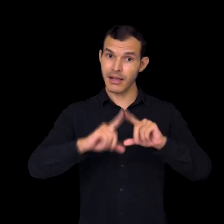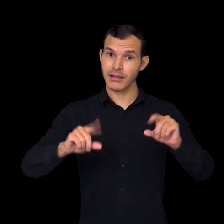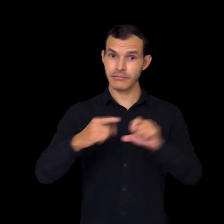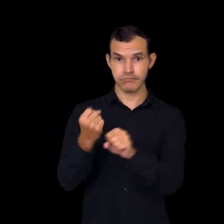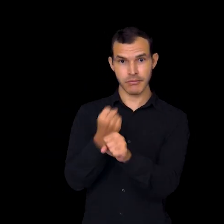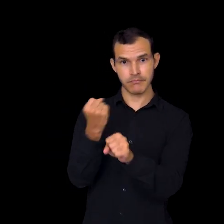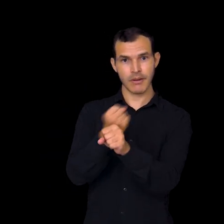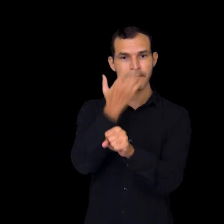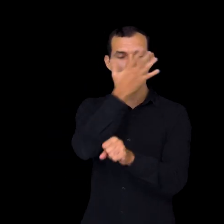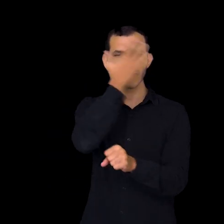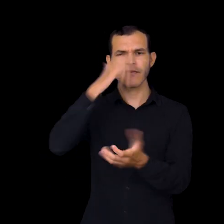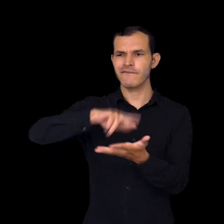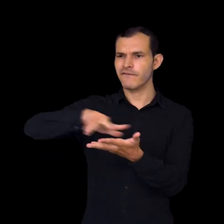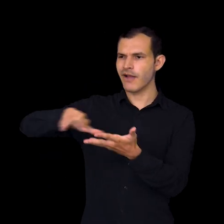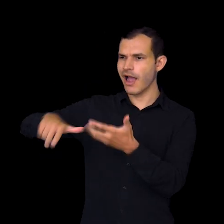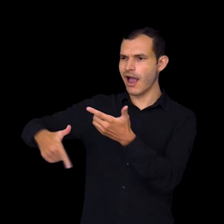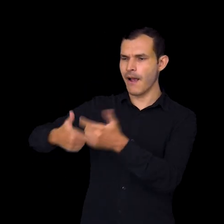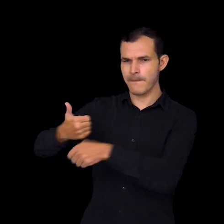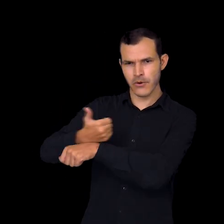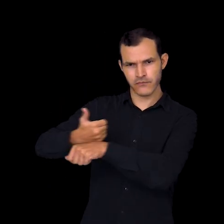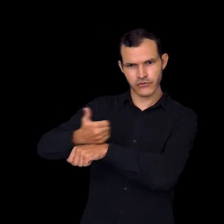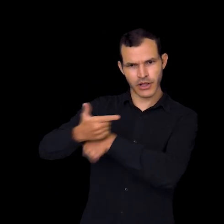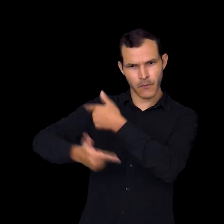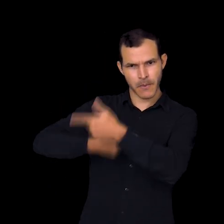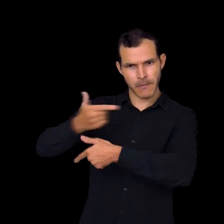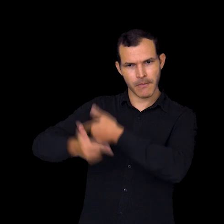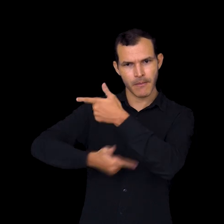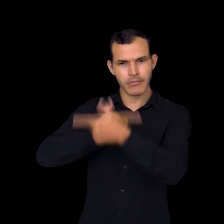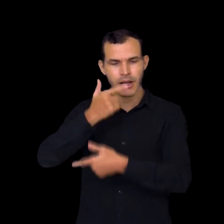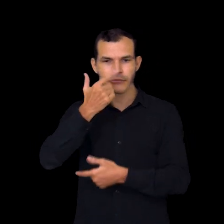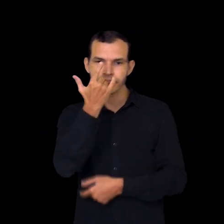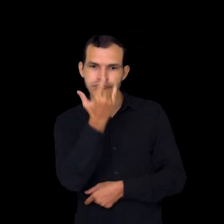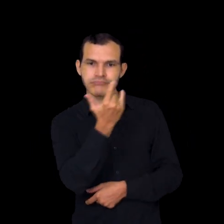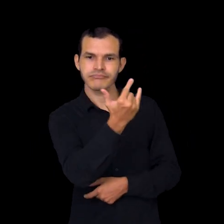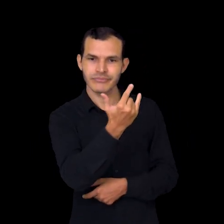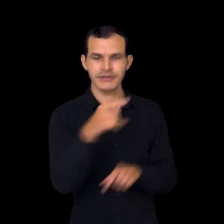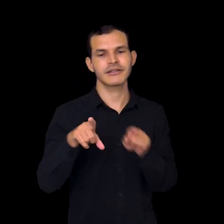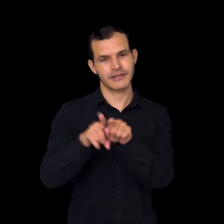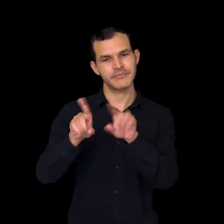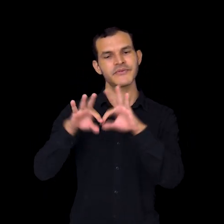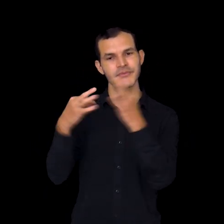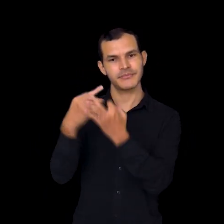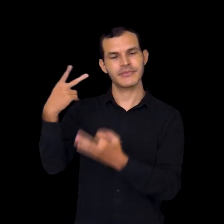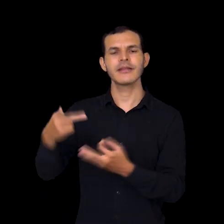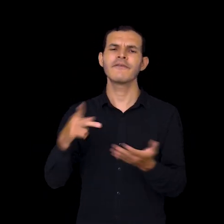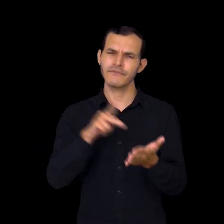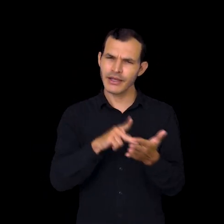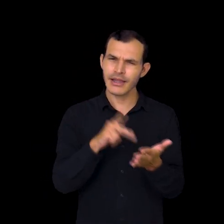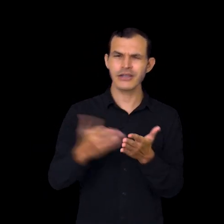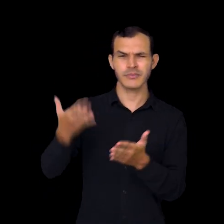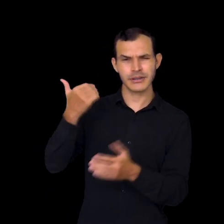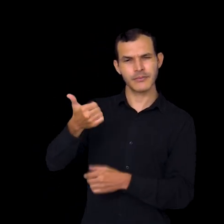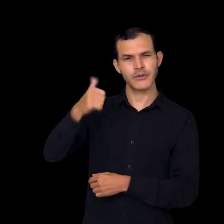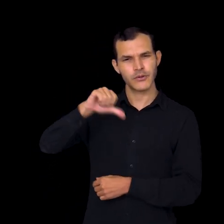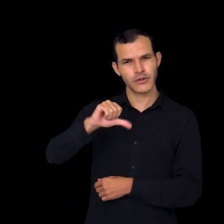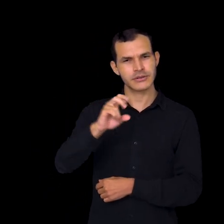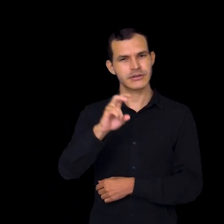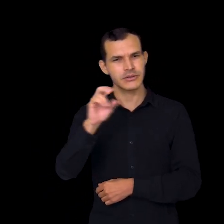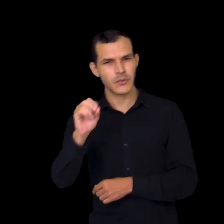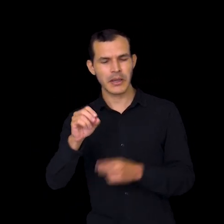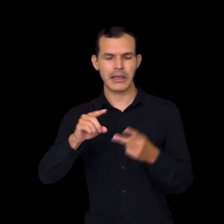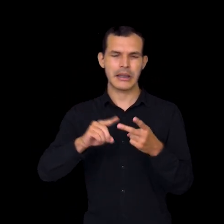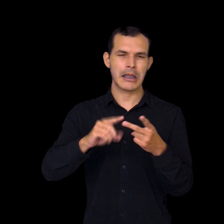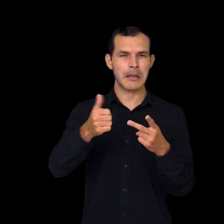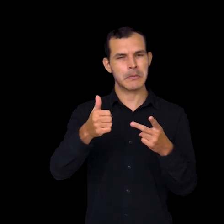Brasília atraiu milhares de trabalhadores e suas famílias. É bem verdade que nos anos 1950,